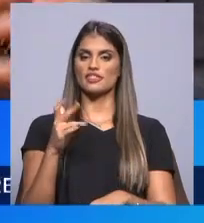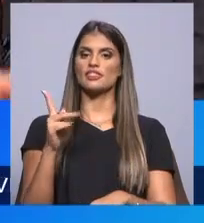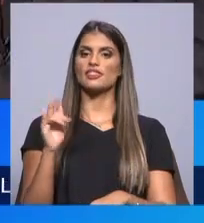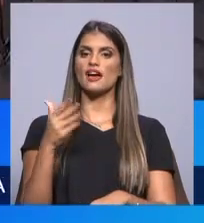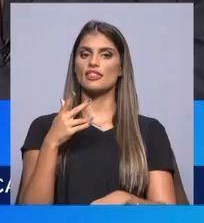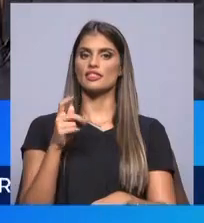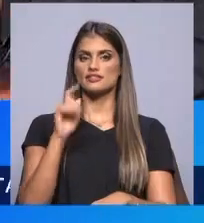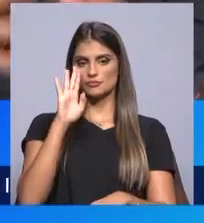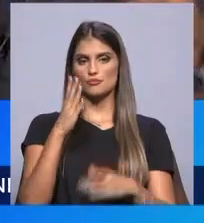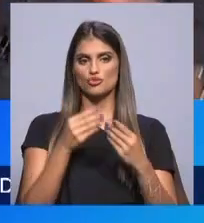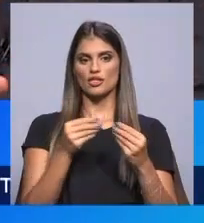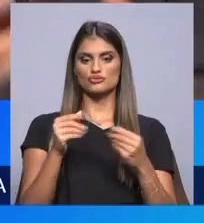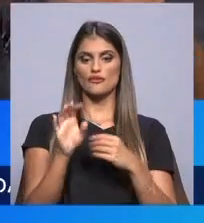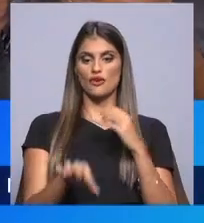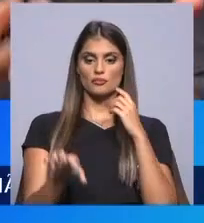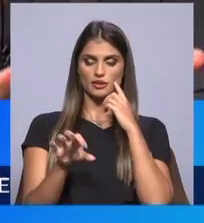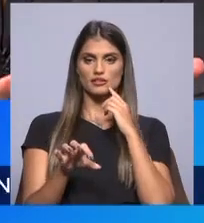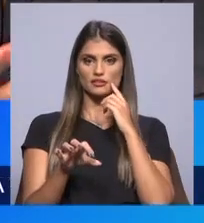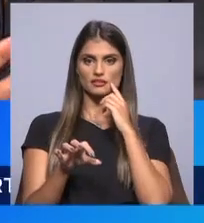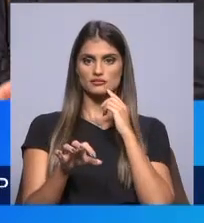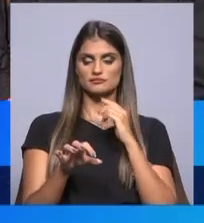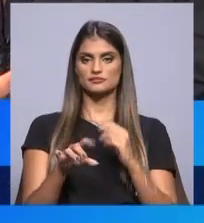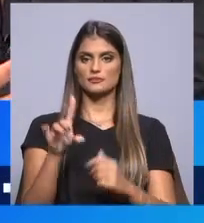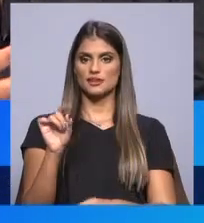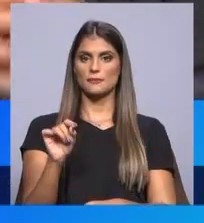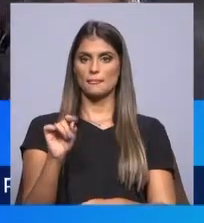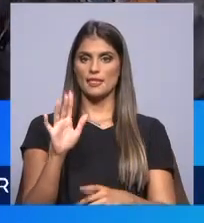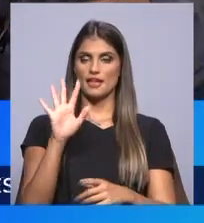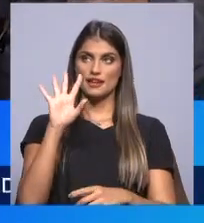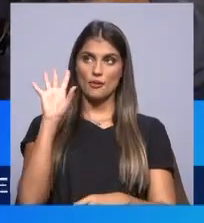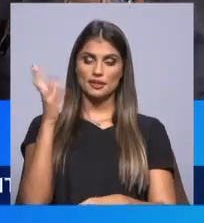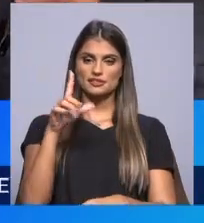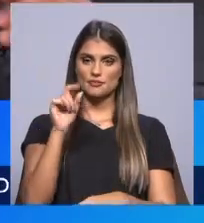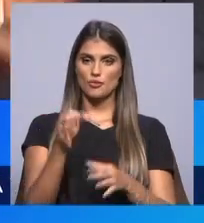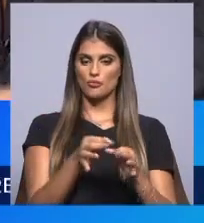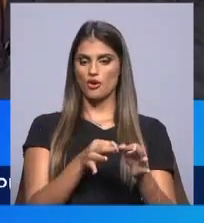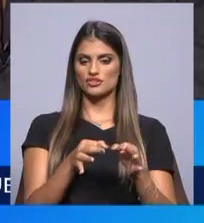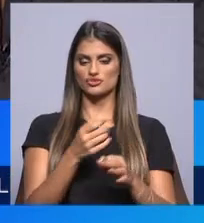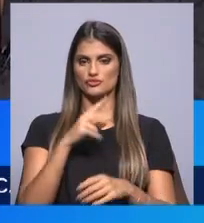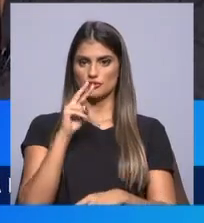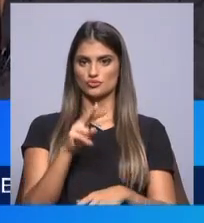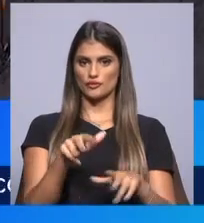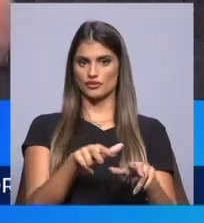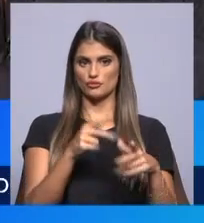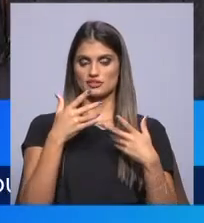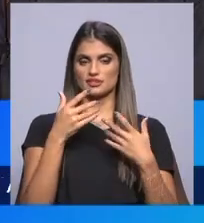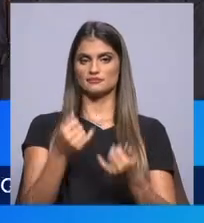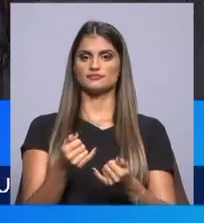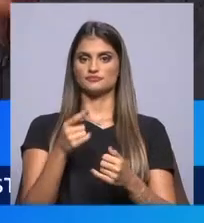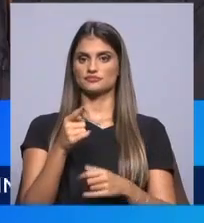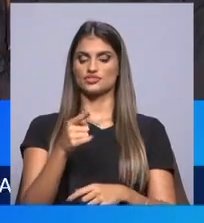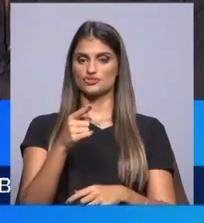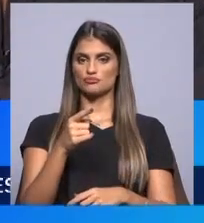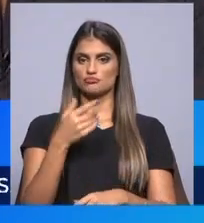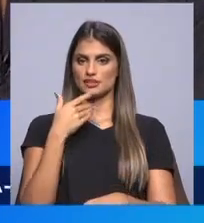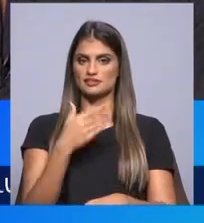líquidos agem, se comportam em ambiente de microgravidade, com aquelas bolhas que nós vamos ver no vídeo a seguir. Esta experiência